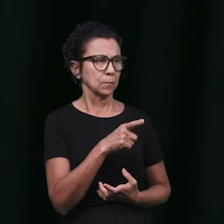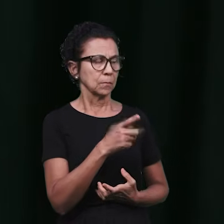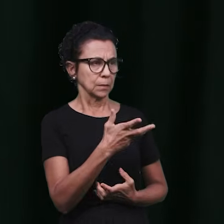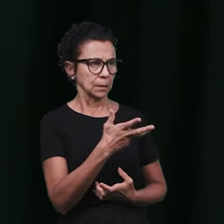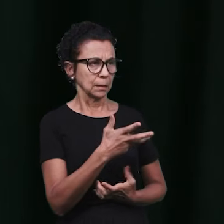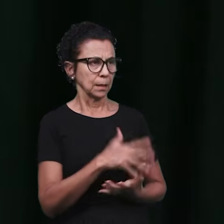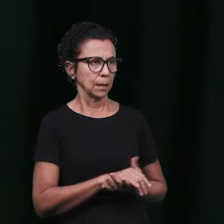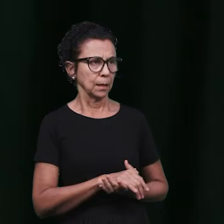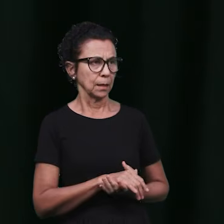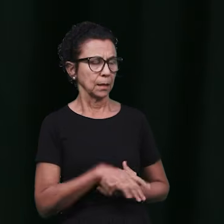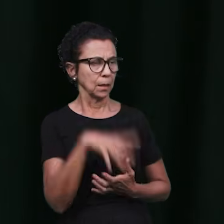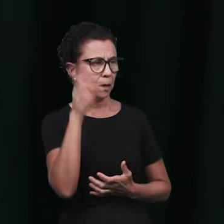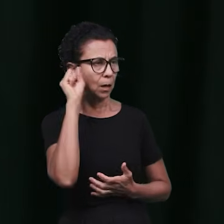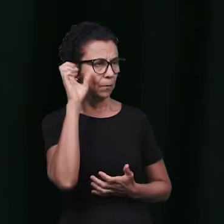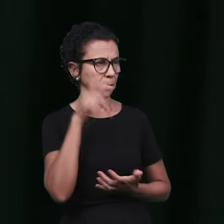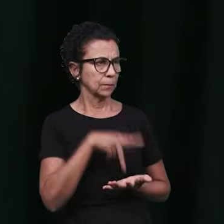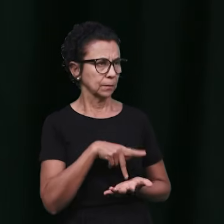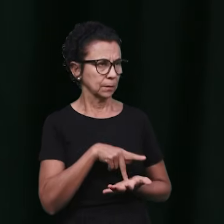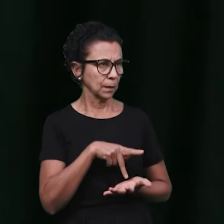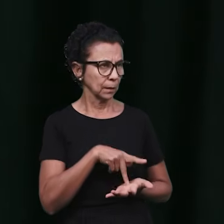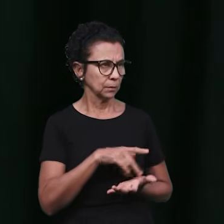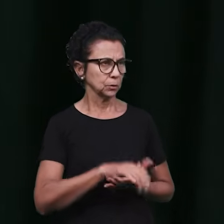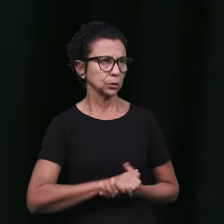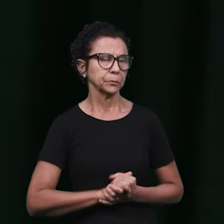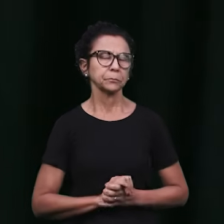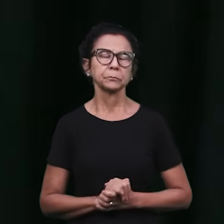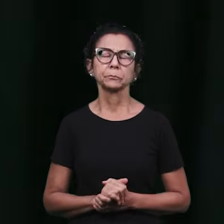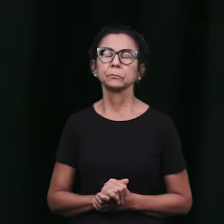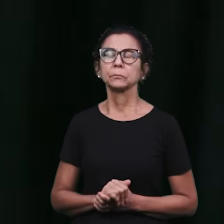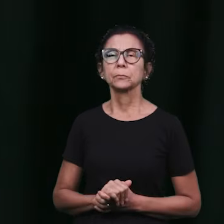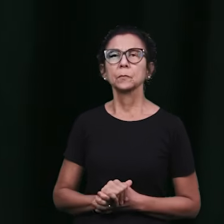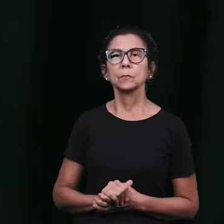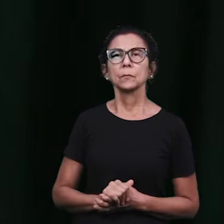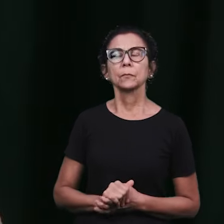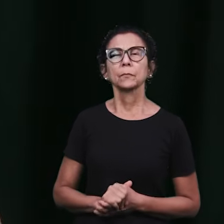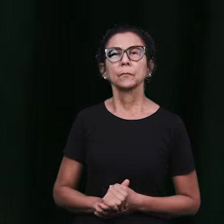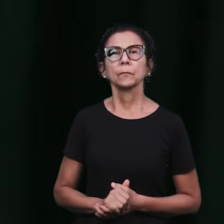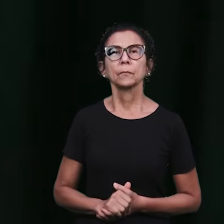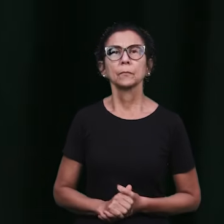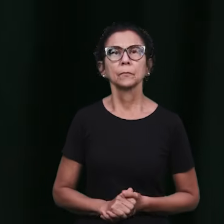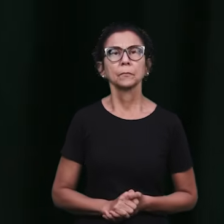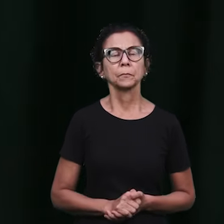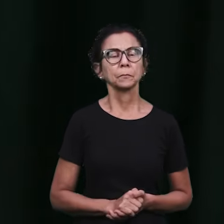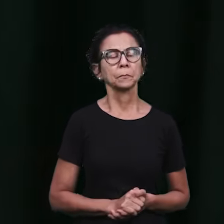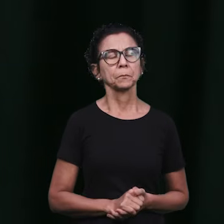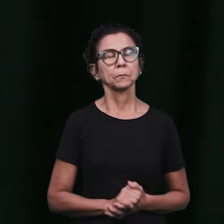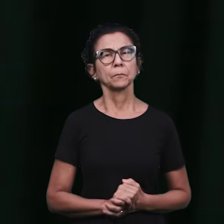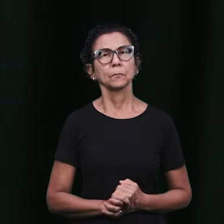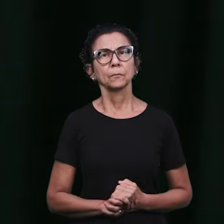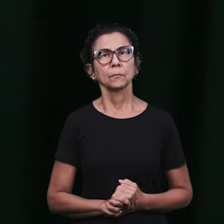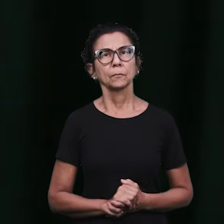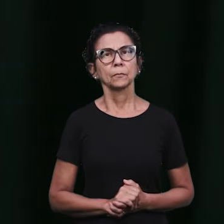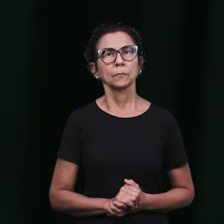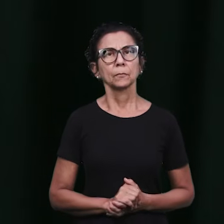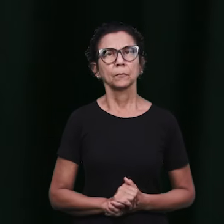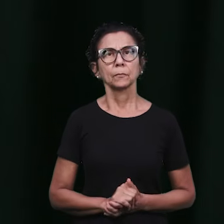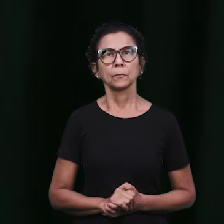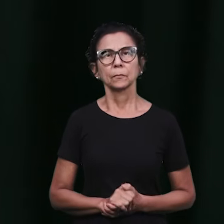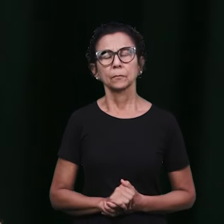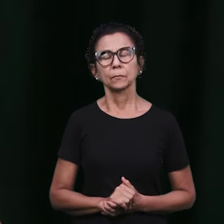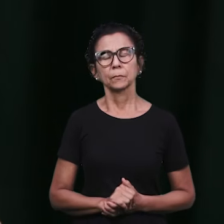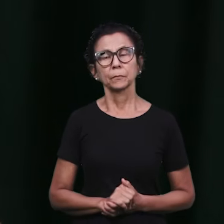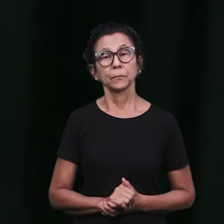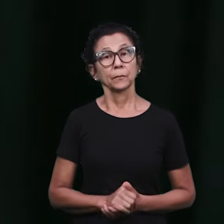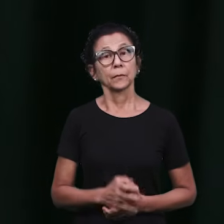olha só: "E via todo Israel disperso nos montes, como ovelhas que não têm pastor, diz o Senhor, esse não tem Senhor, tome cada